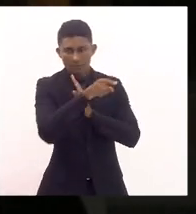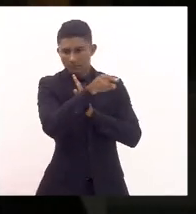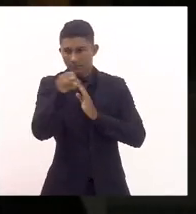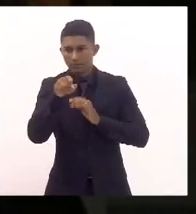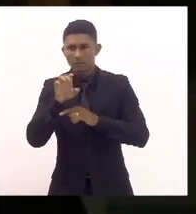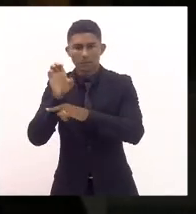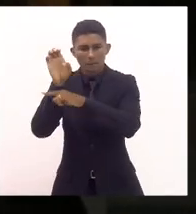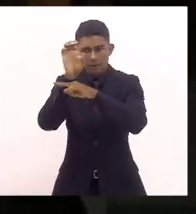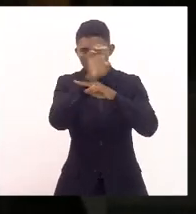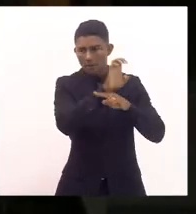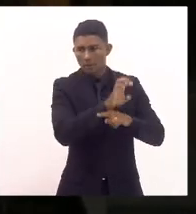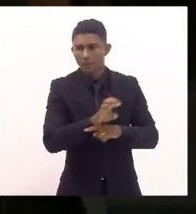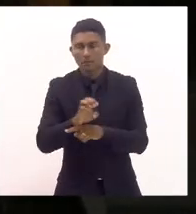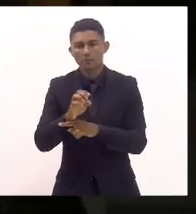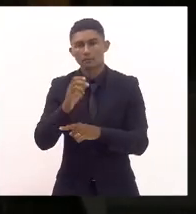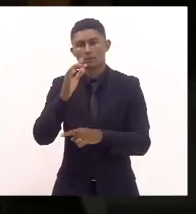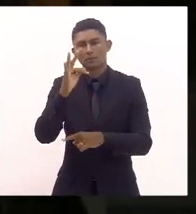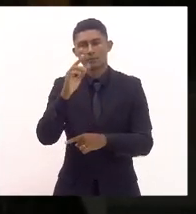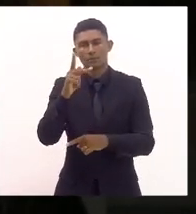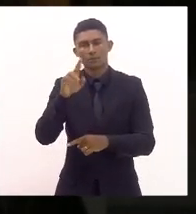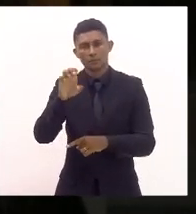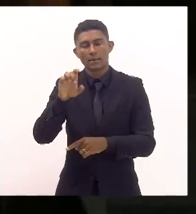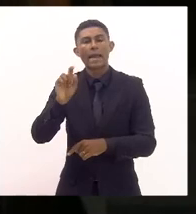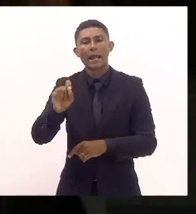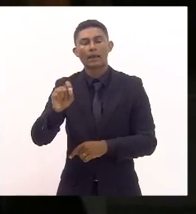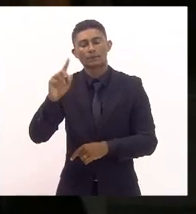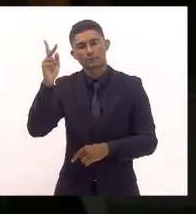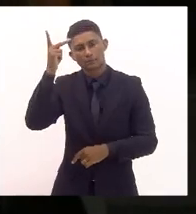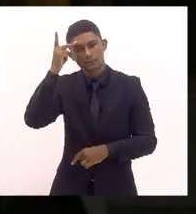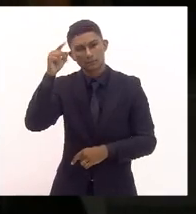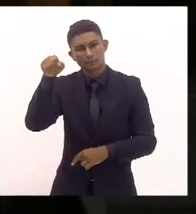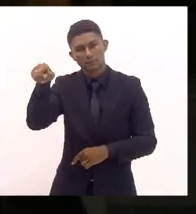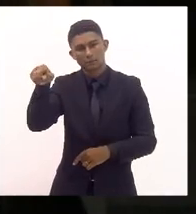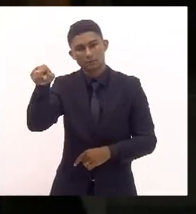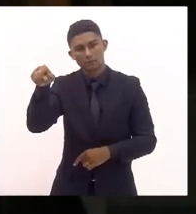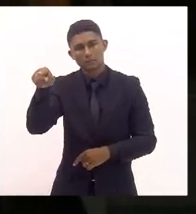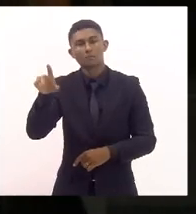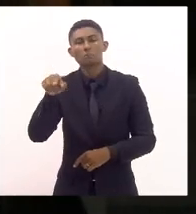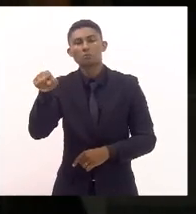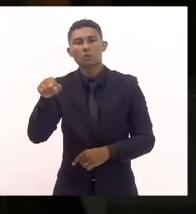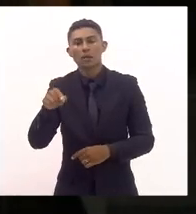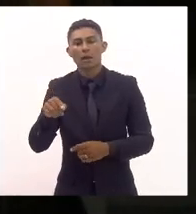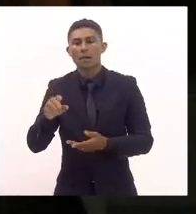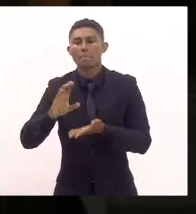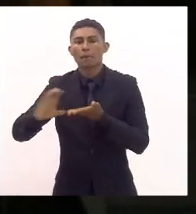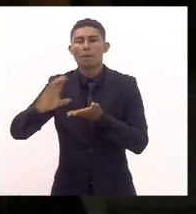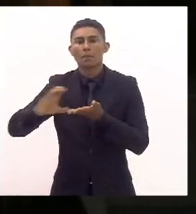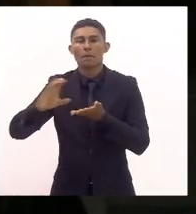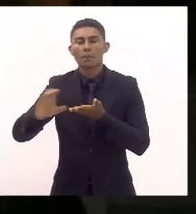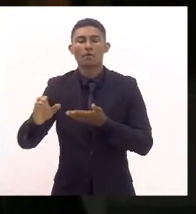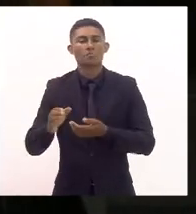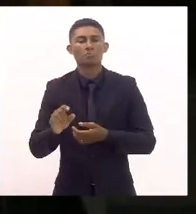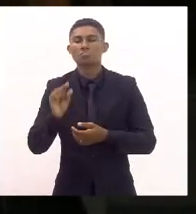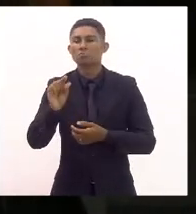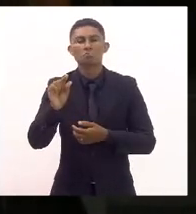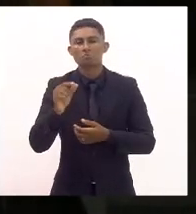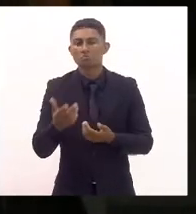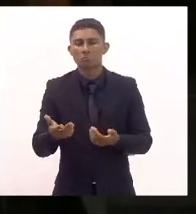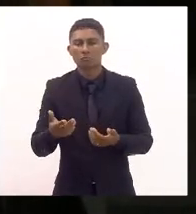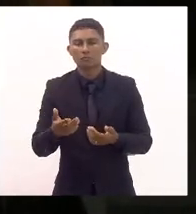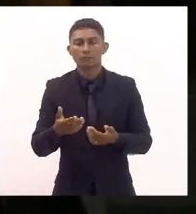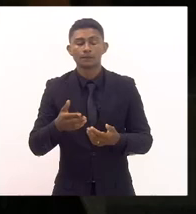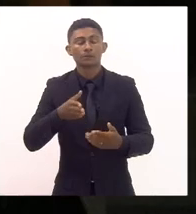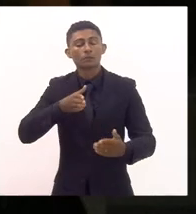arrecada para UFPE é São Paulo e é quem menos recebe Oi e o